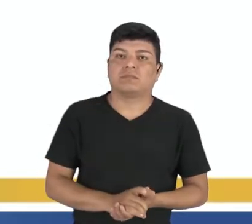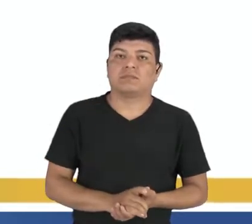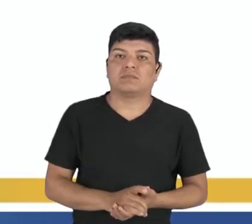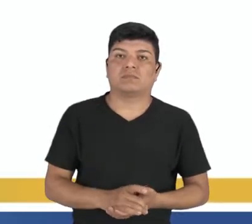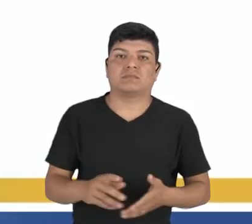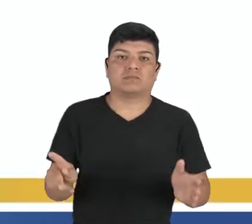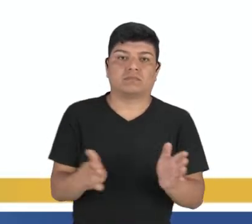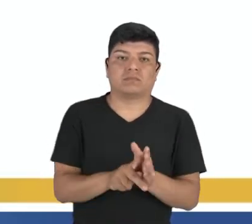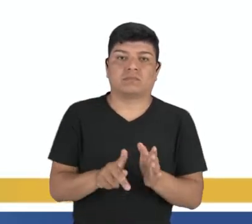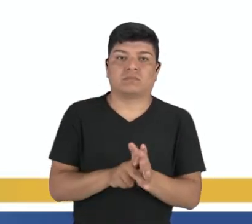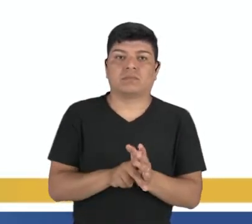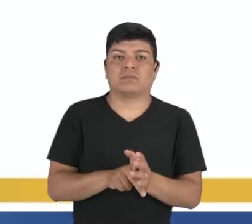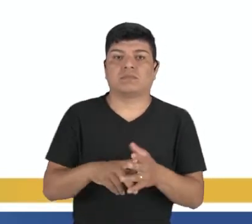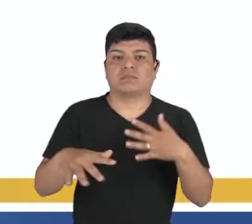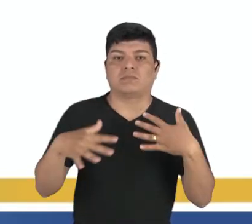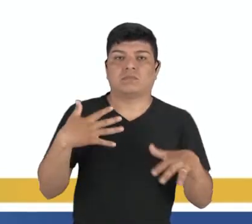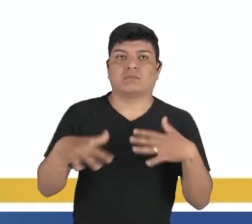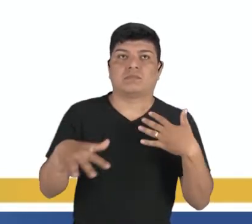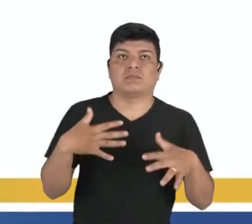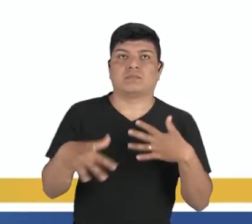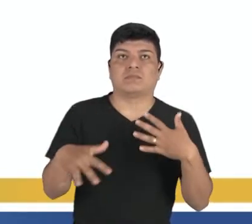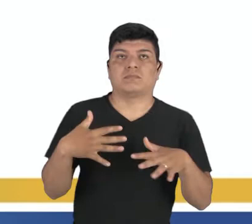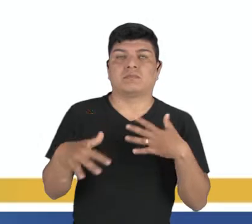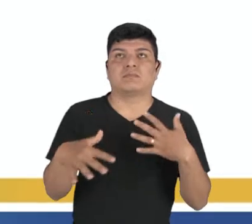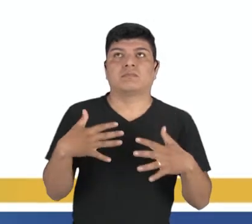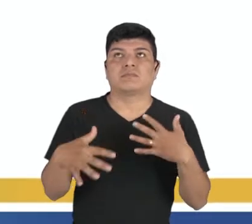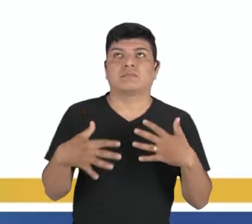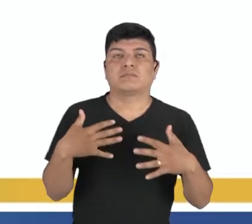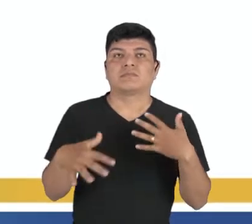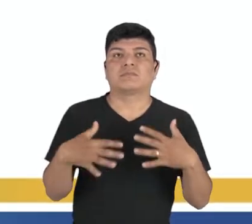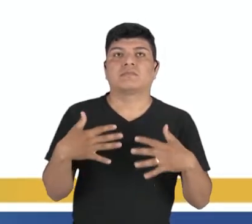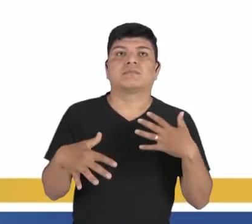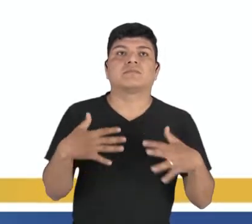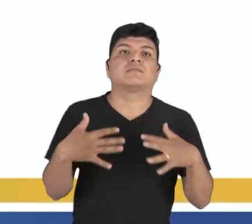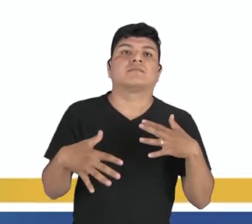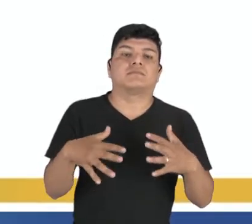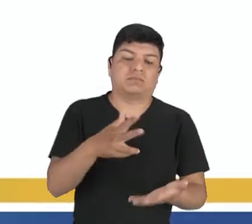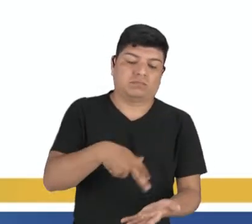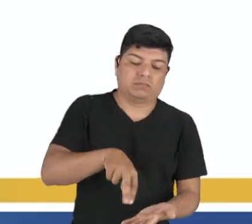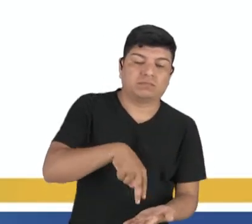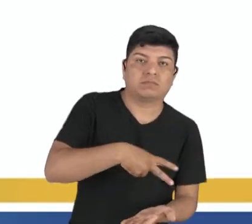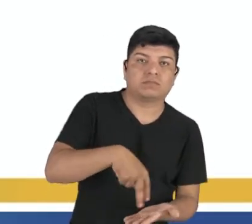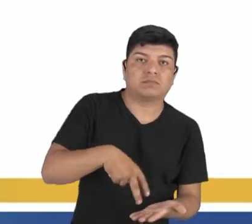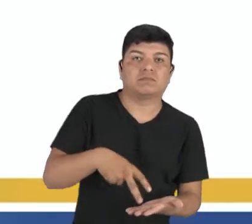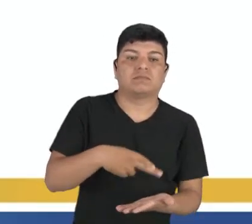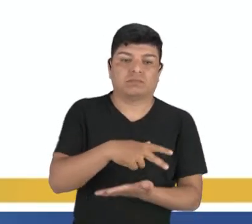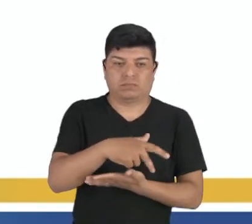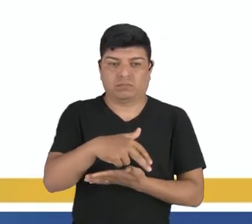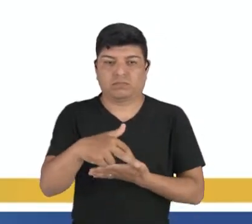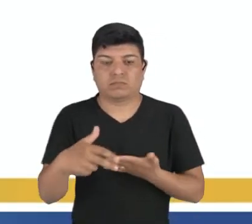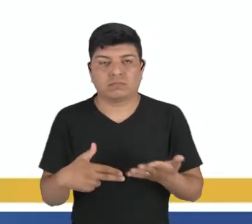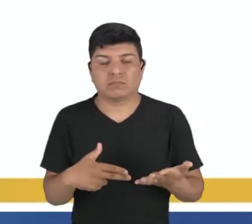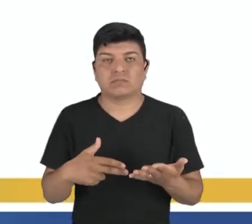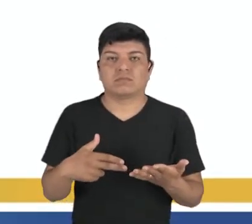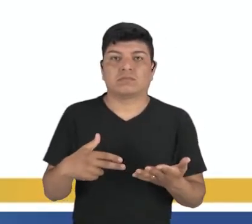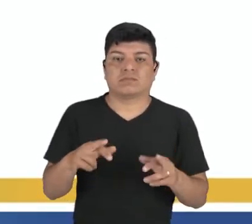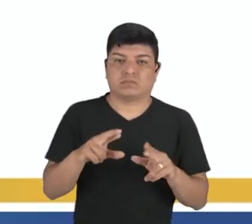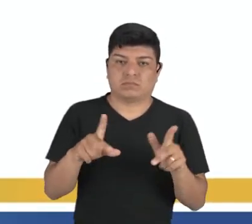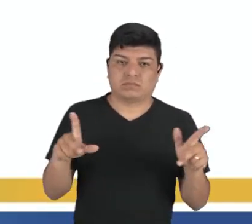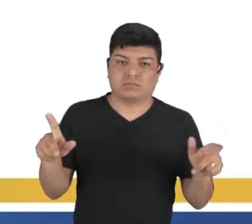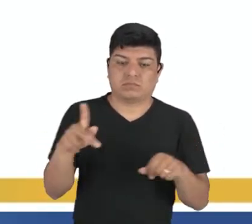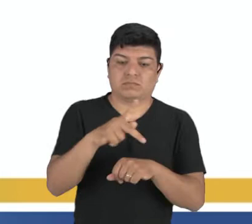padrões próprios de movimento, de movimentação. A dança é realizada de diversas maneiras em